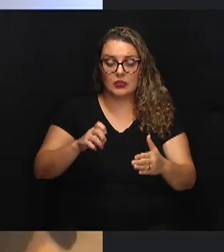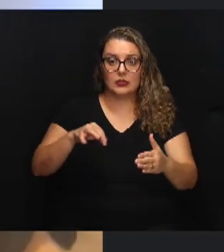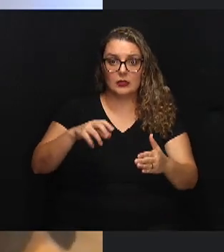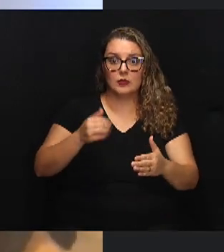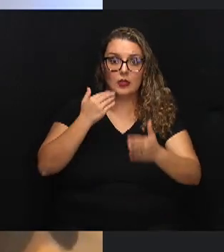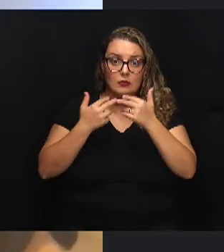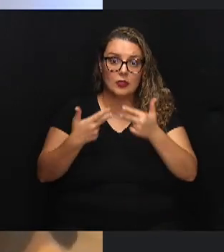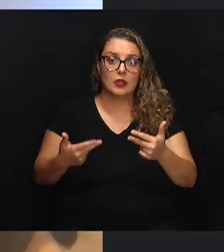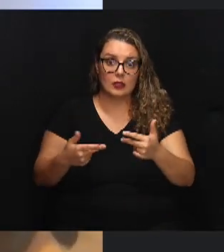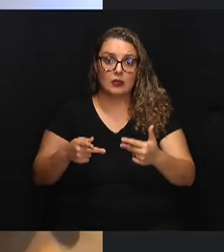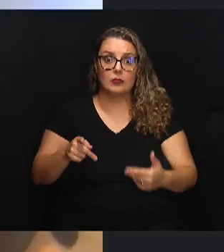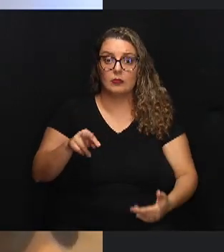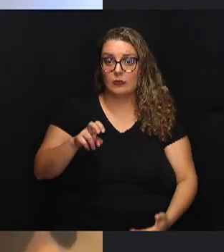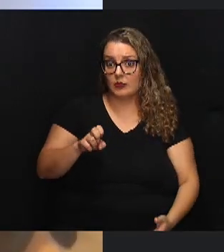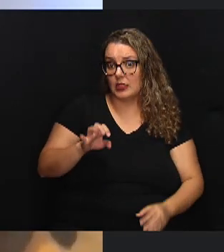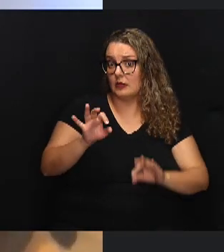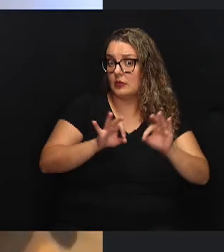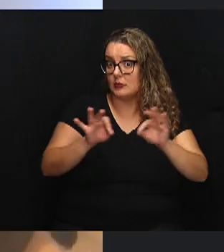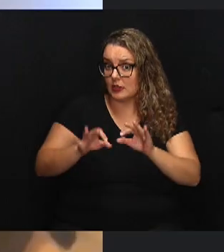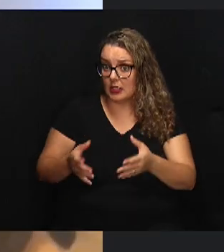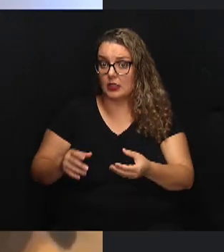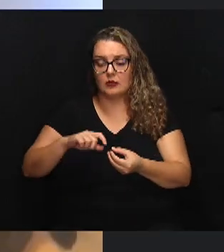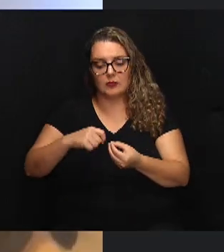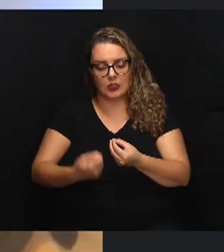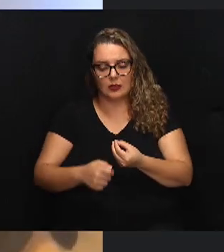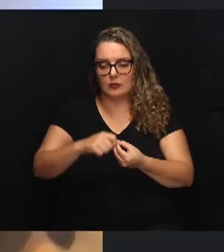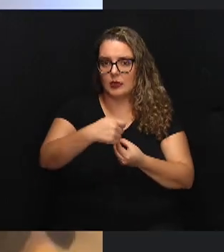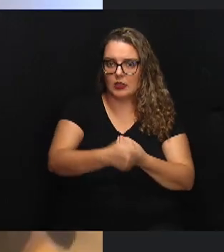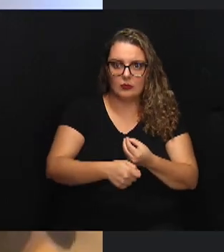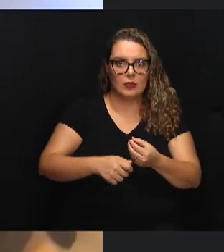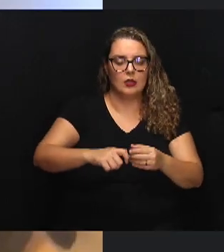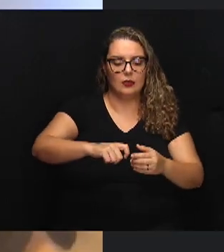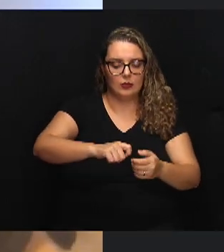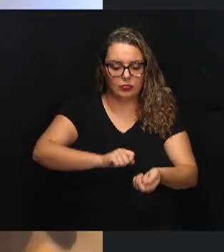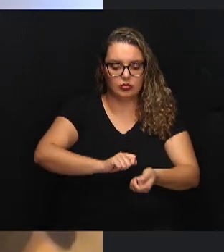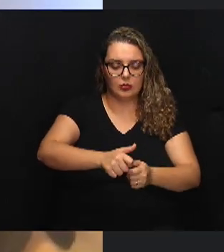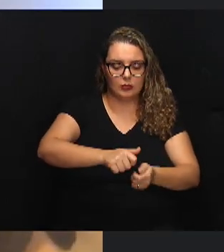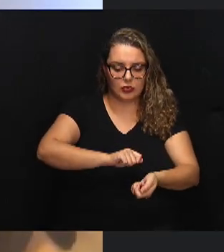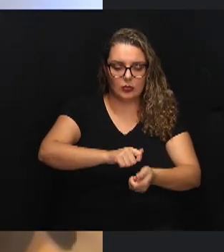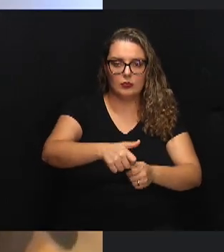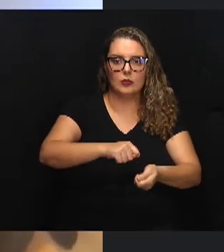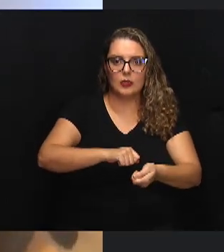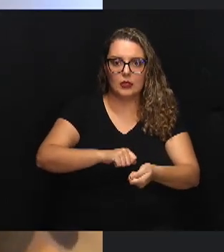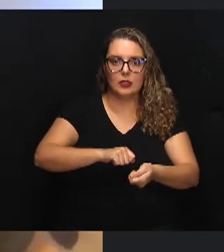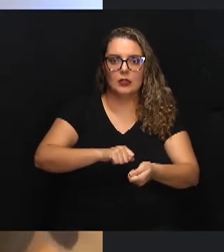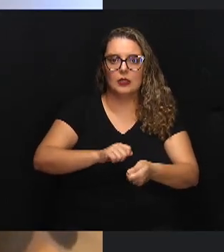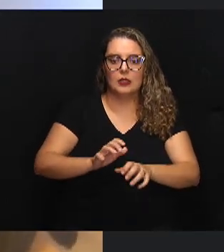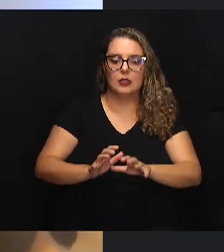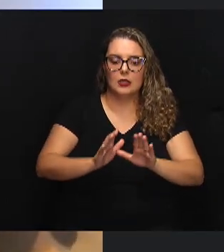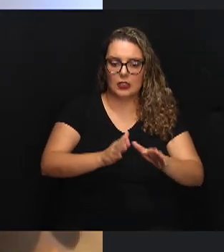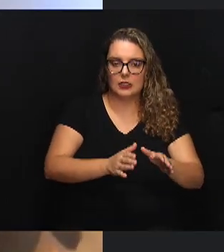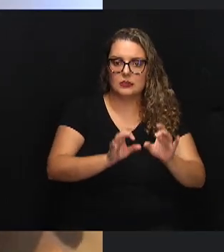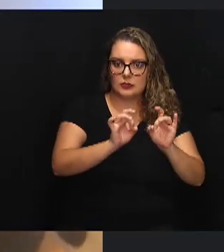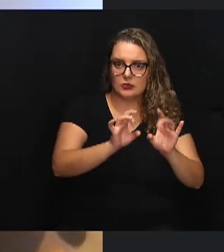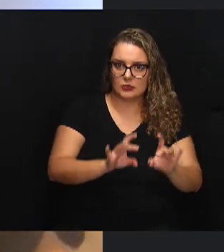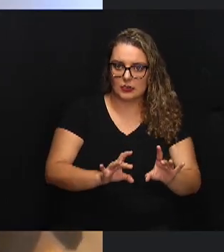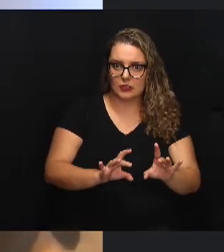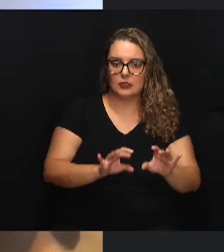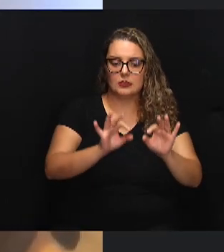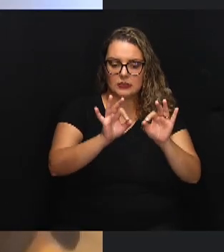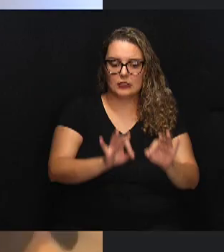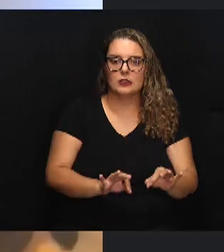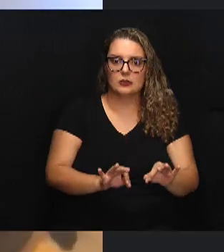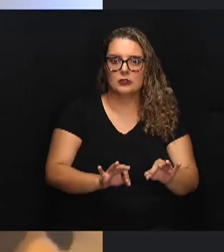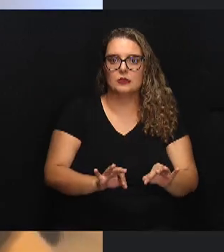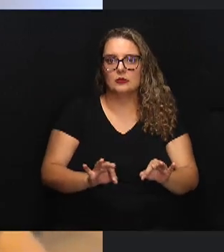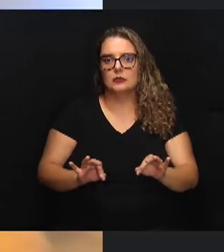já pré-preparados, descascados, tudo no jeito para que você possa diminuir a chance de recorrer a alguma